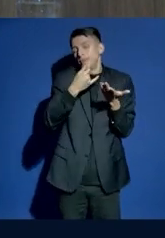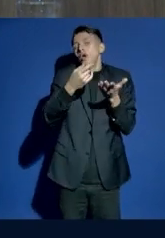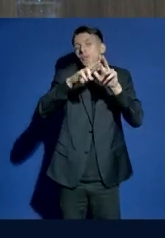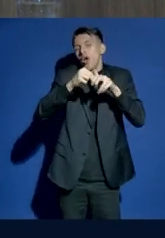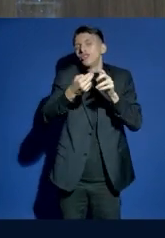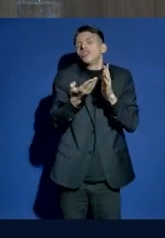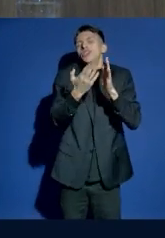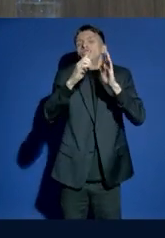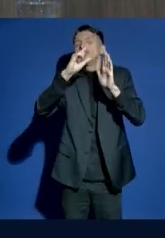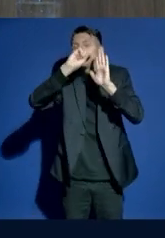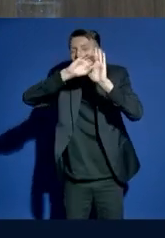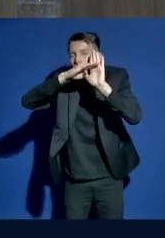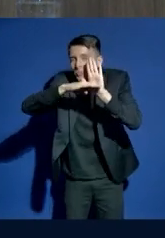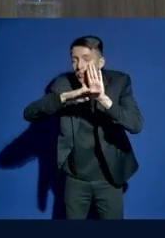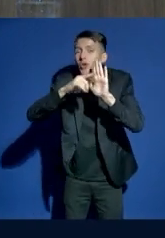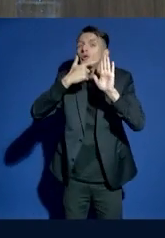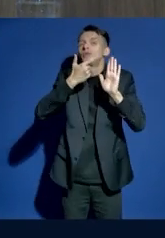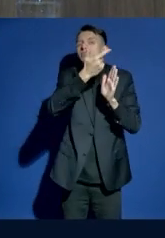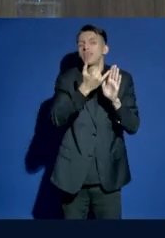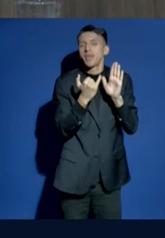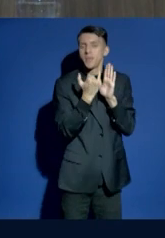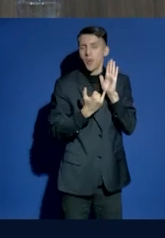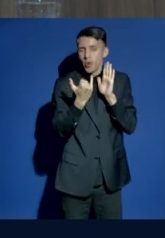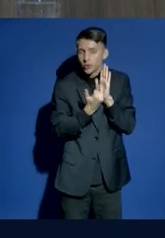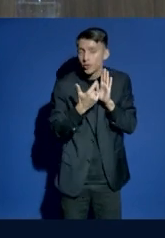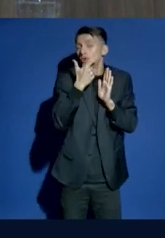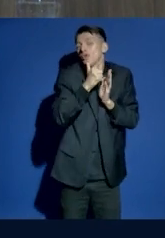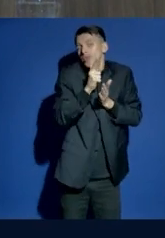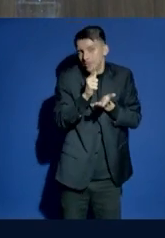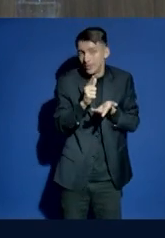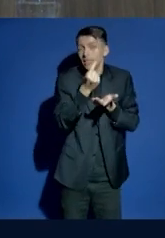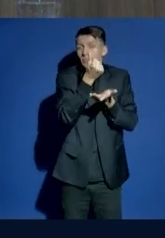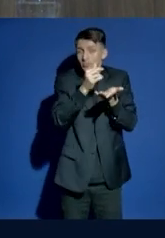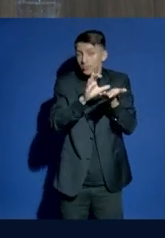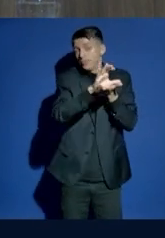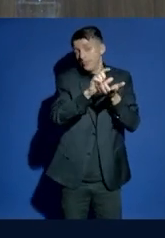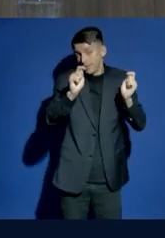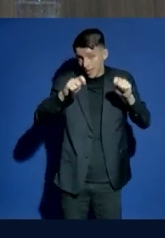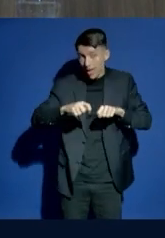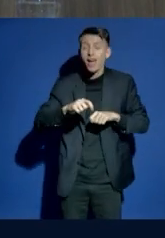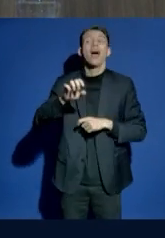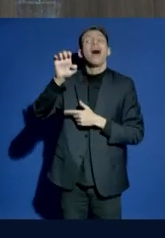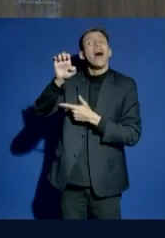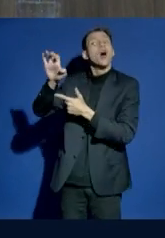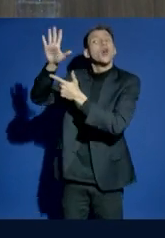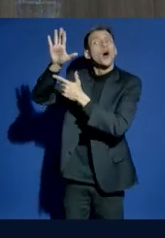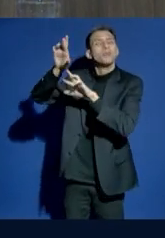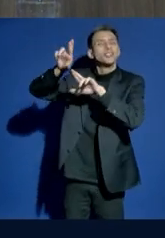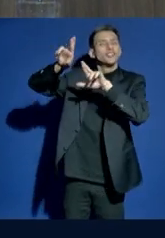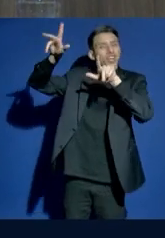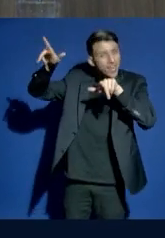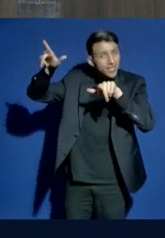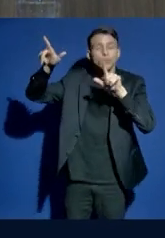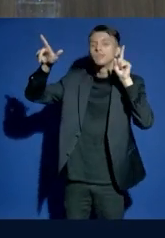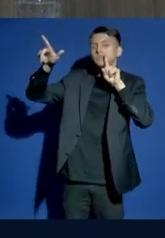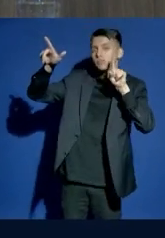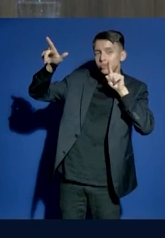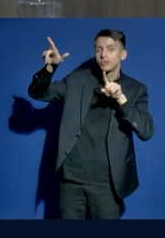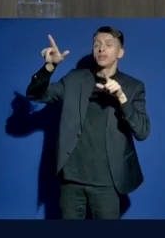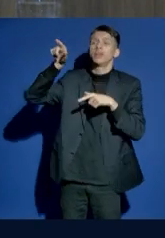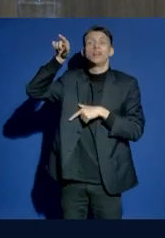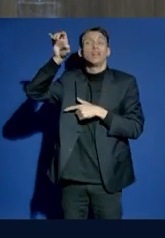descarbonização do combustível para poder viabilizar esse gap de custo. A Europa não está indo por essa linha, a Europa está indo numa linha de